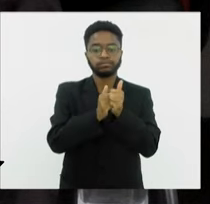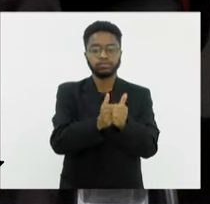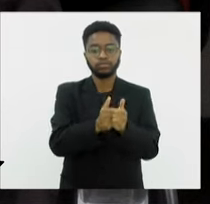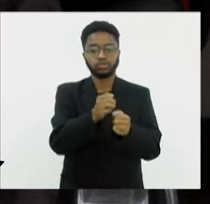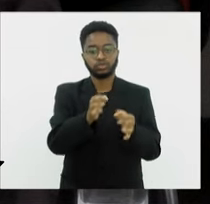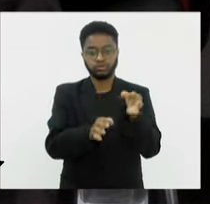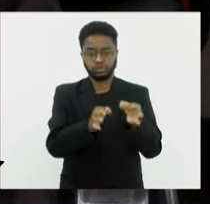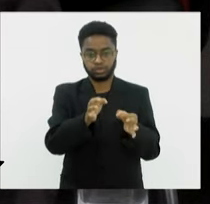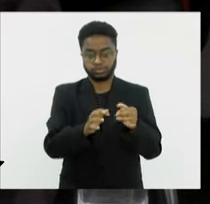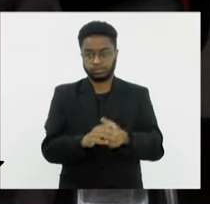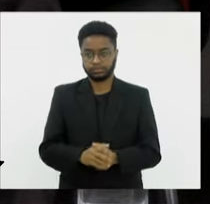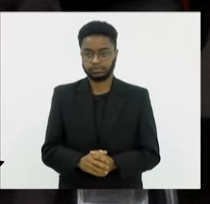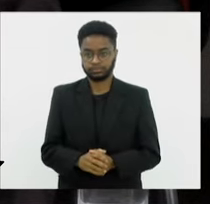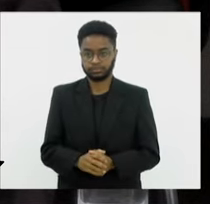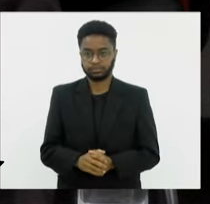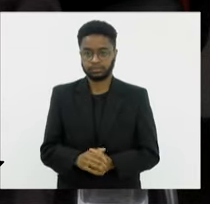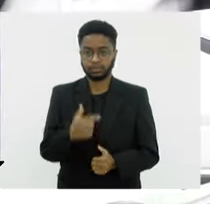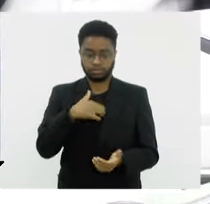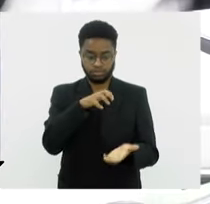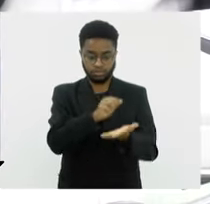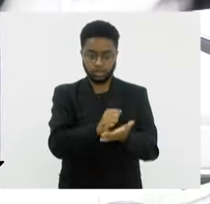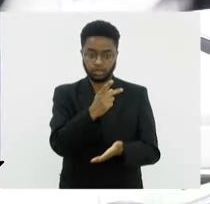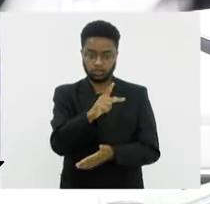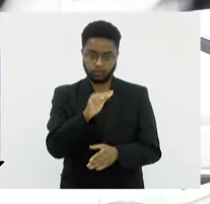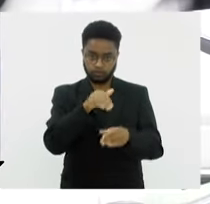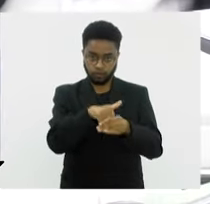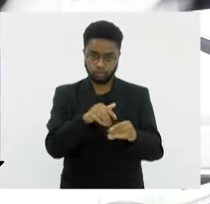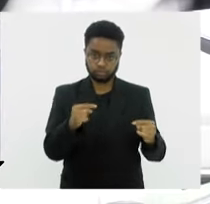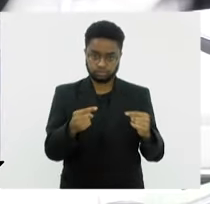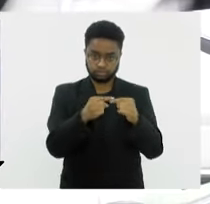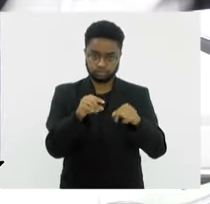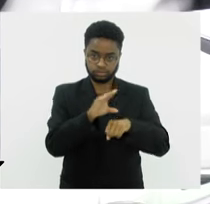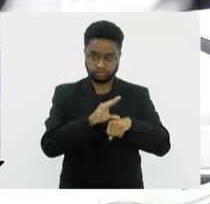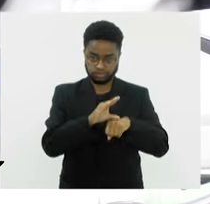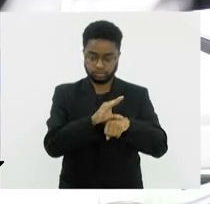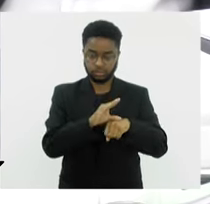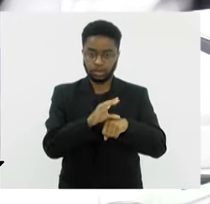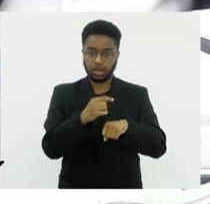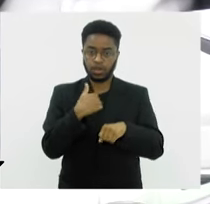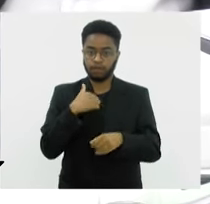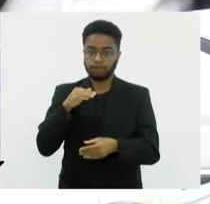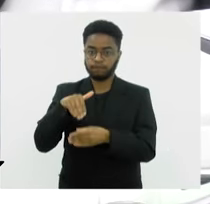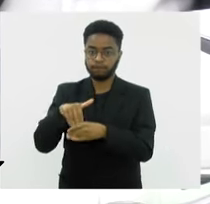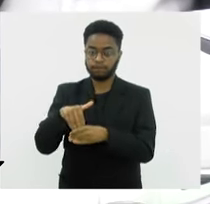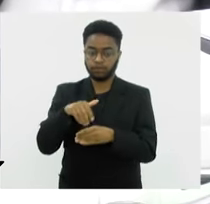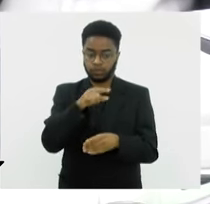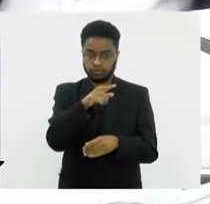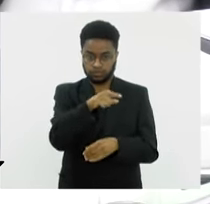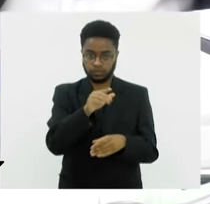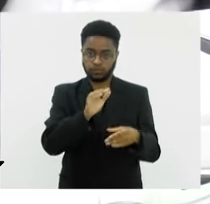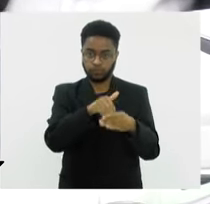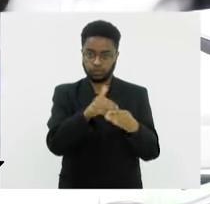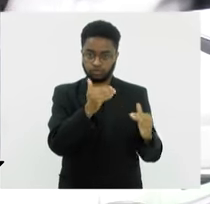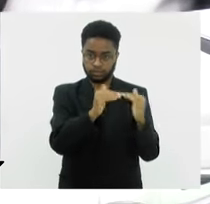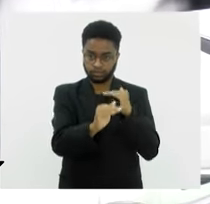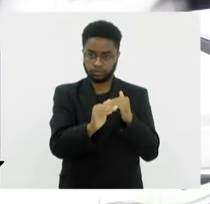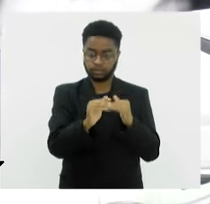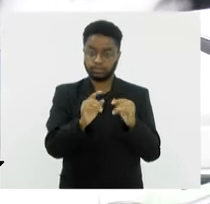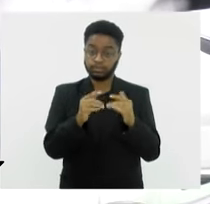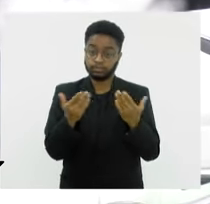Paulo, computado o voto de Vossa Excelência pela juridicidade, eu voto em divergência, em que pese estarmos no